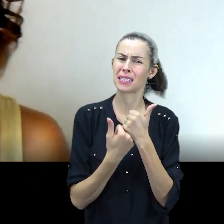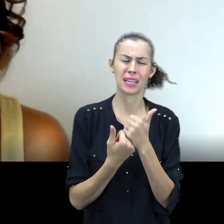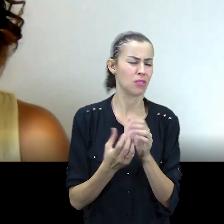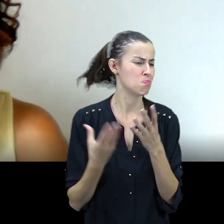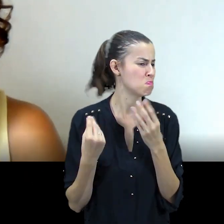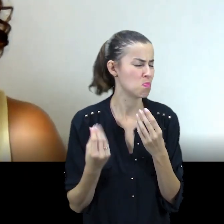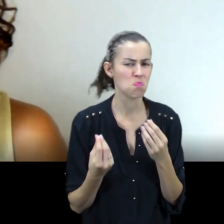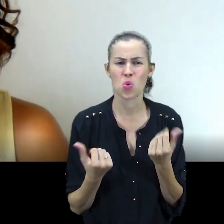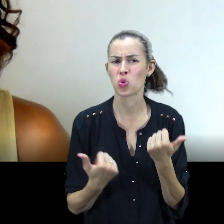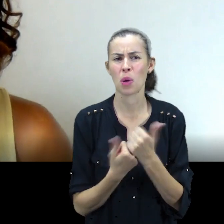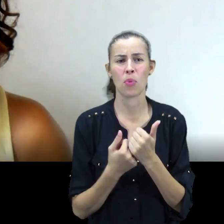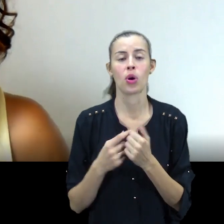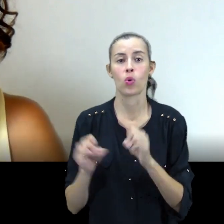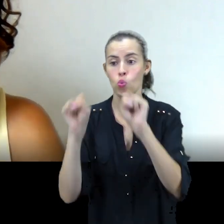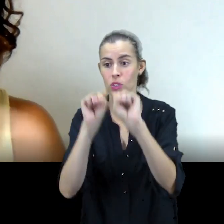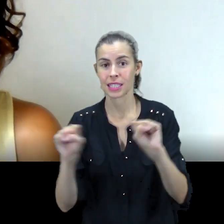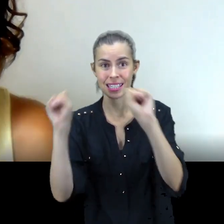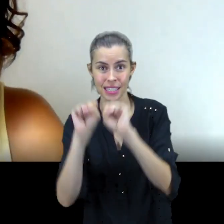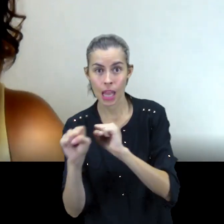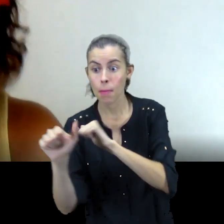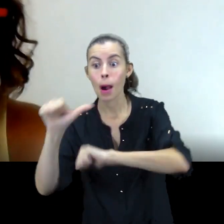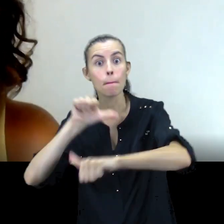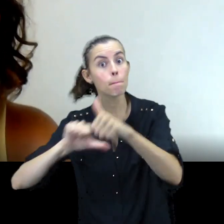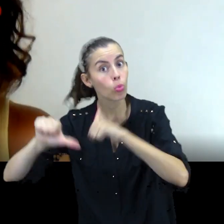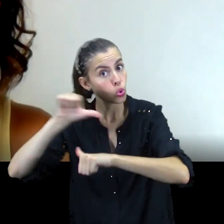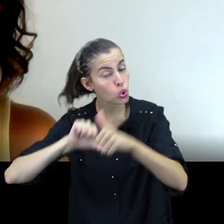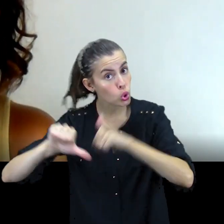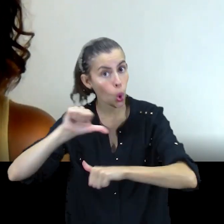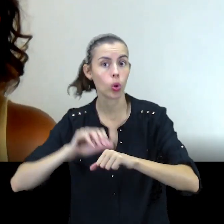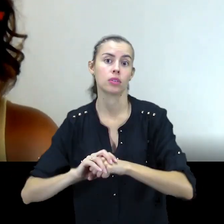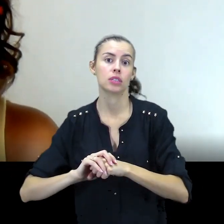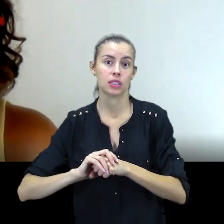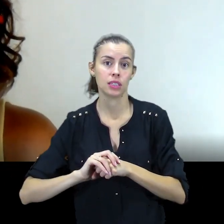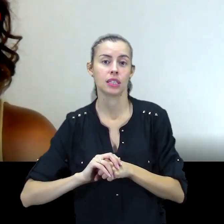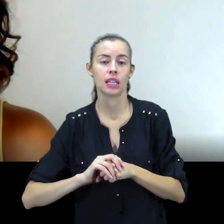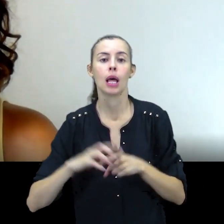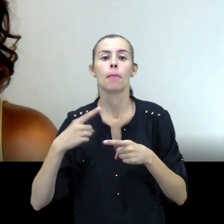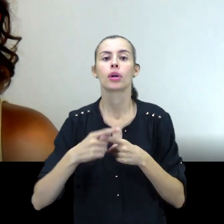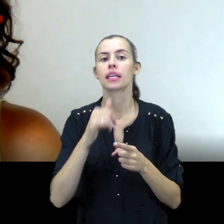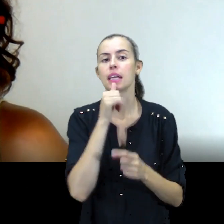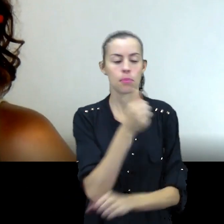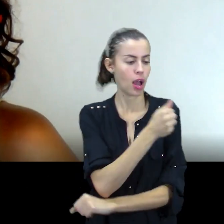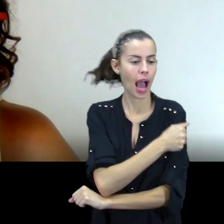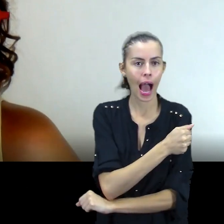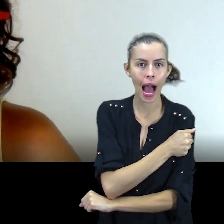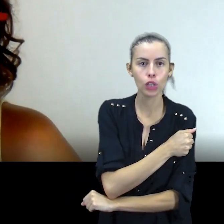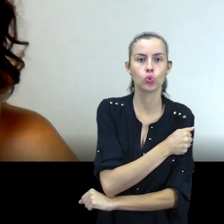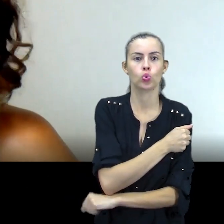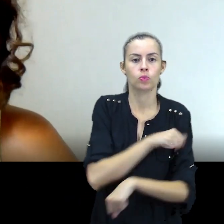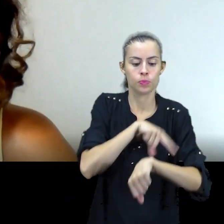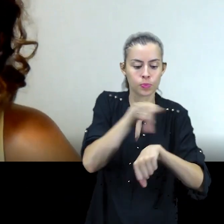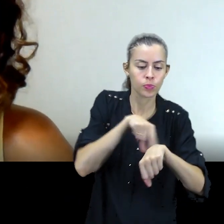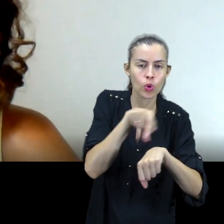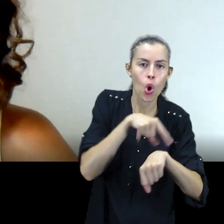faltam, quais são as disciplinas possíveis. Então, é um sistema que é muito operacional, funciona bastante bem. E nesse